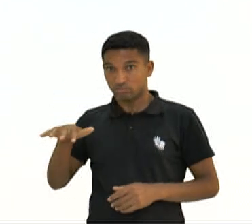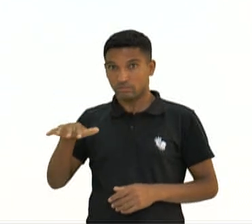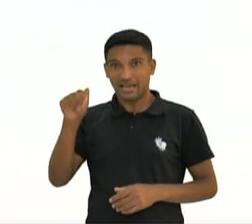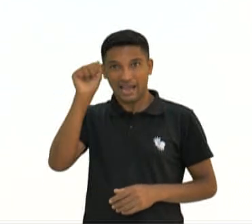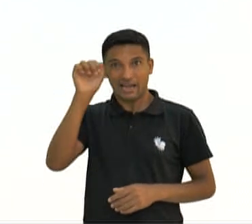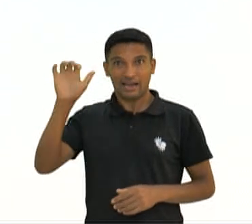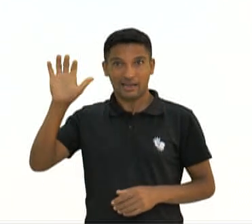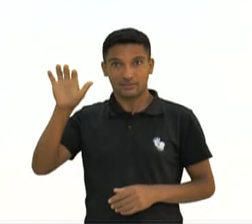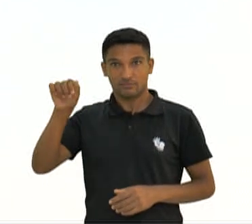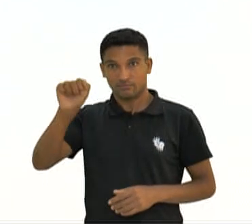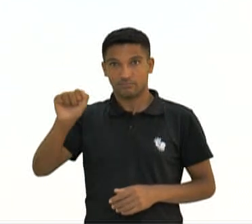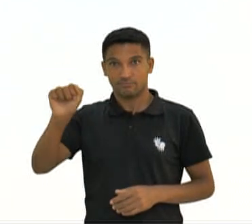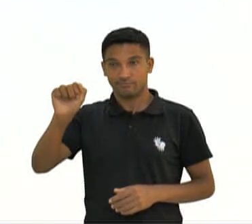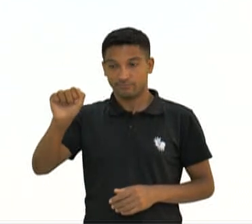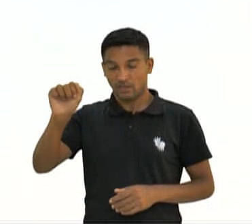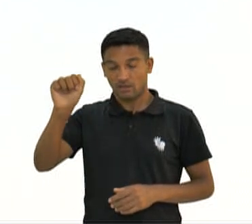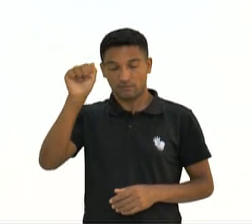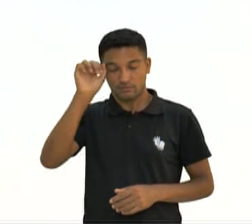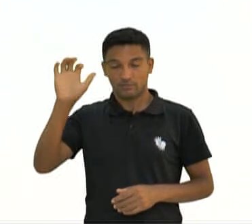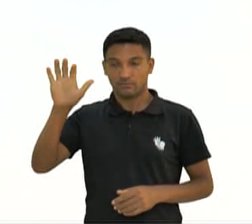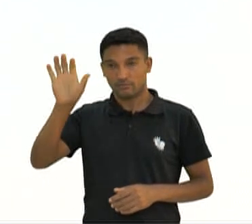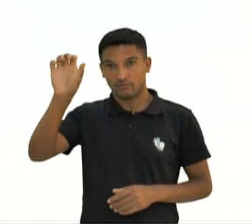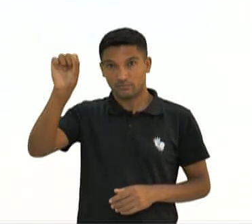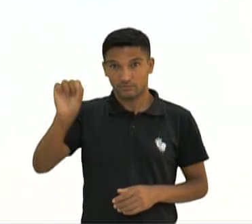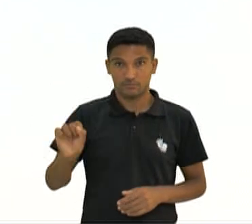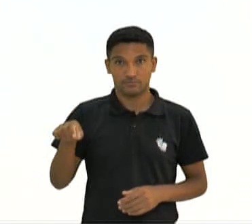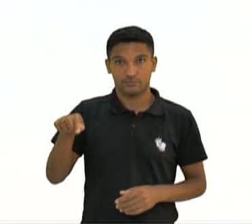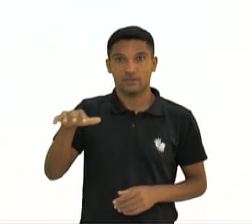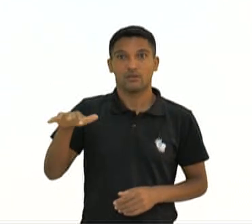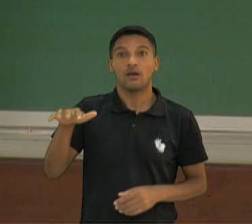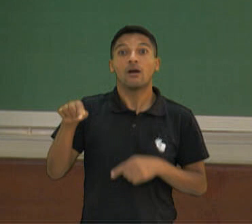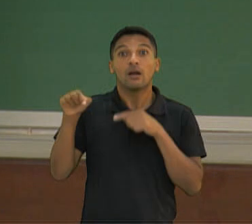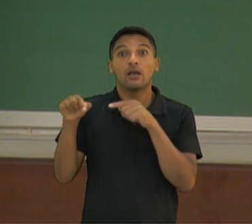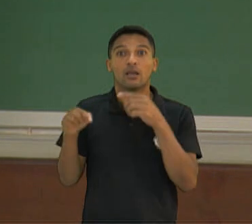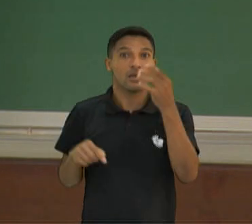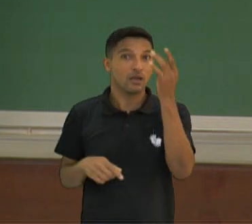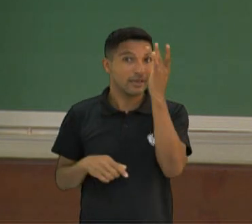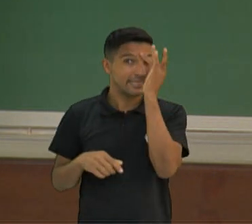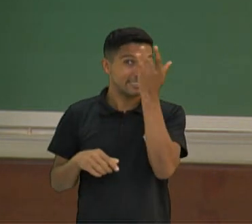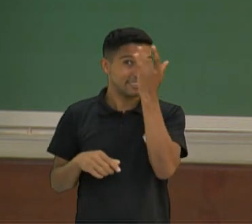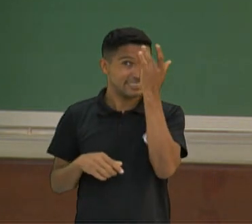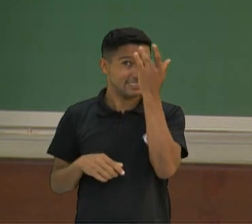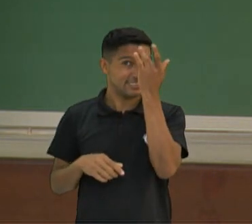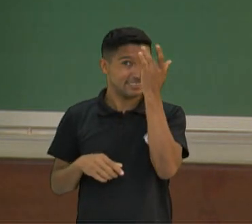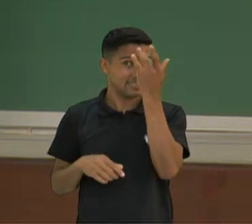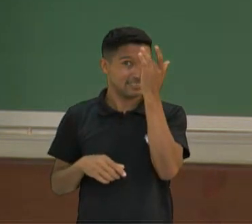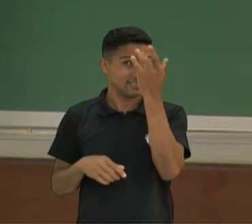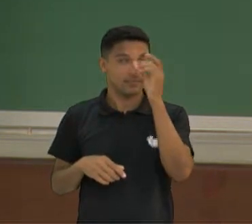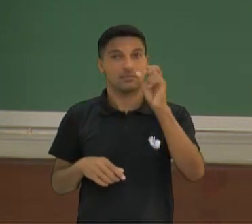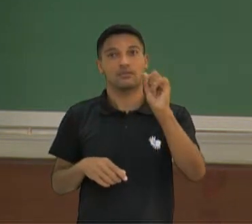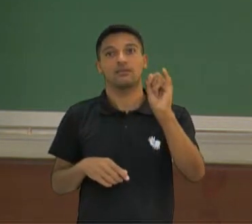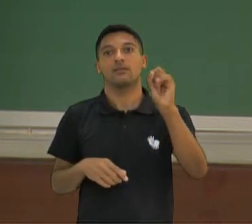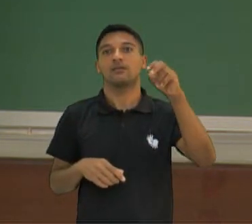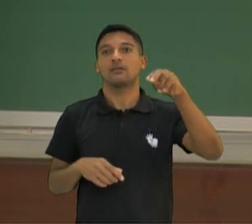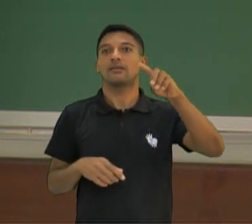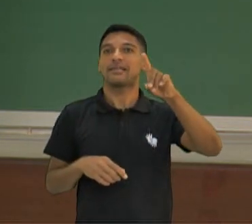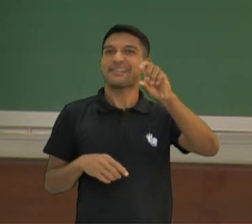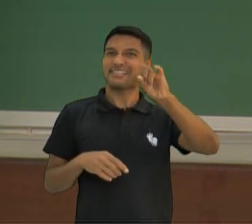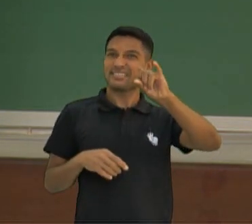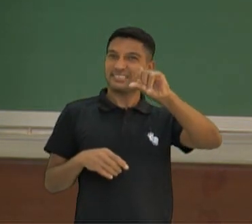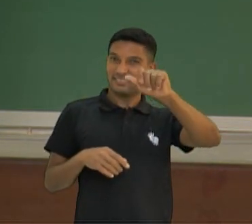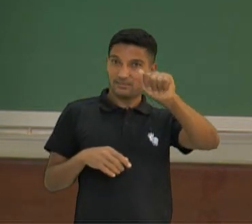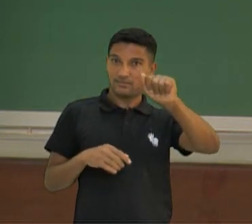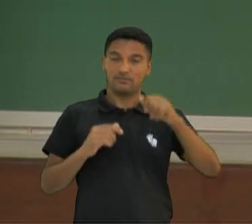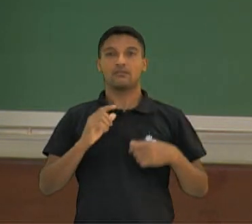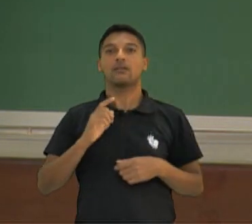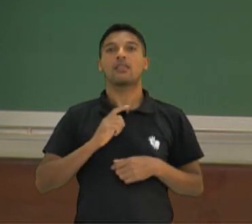Índia como o maior país, aí, que tem a maior população desse subcontinente, que vive um contraste muito interessante lá.